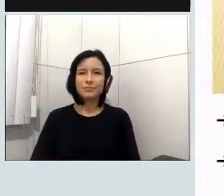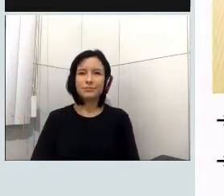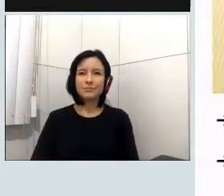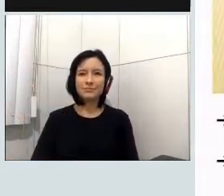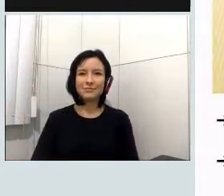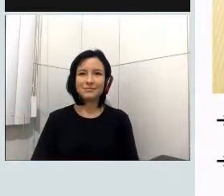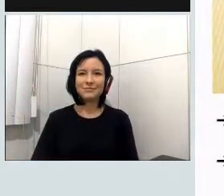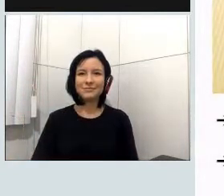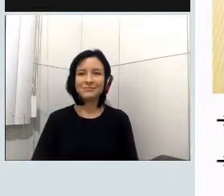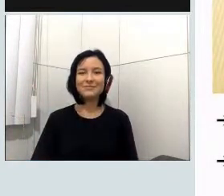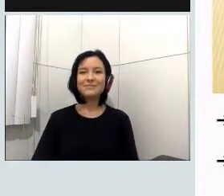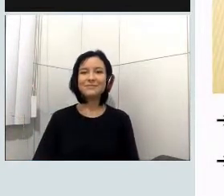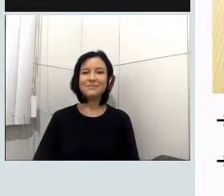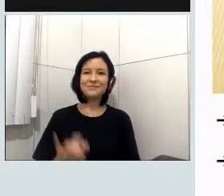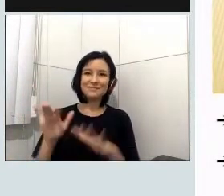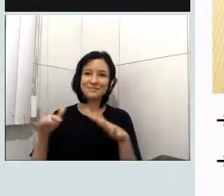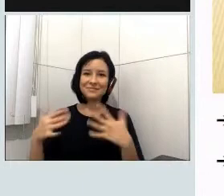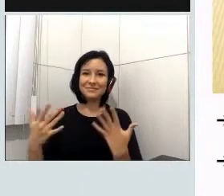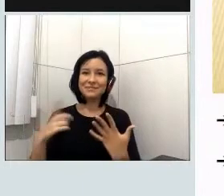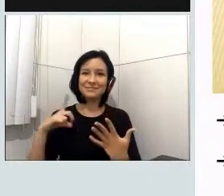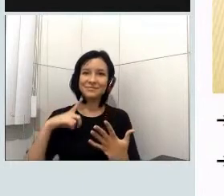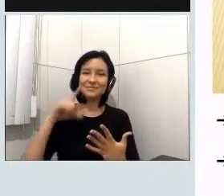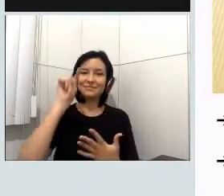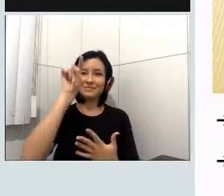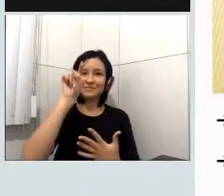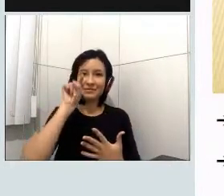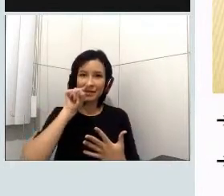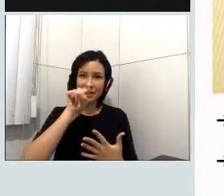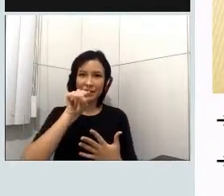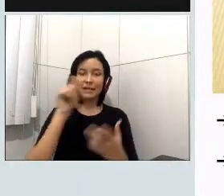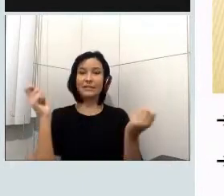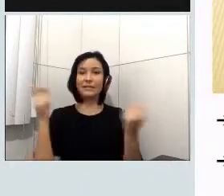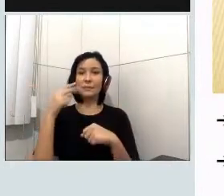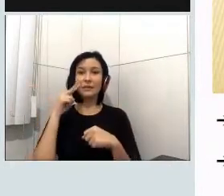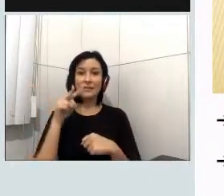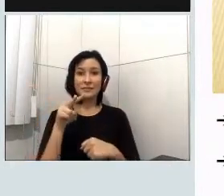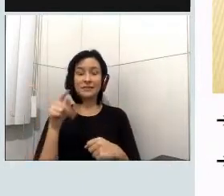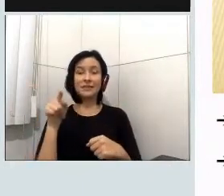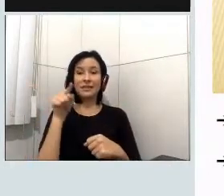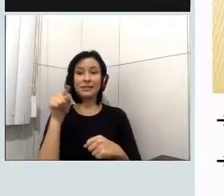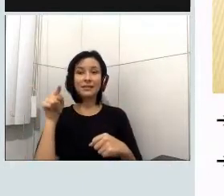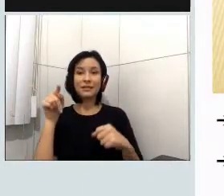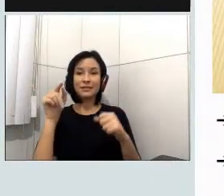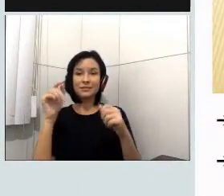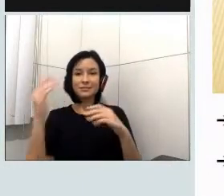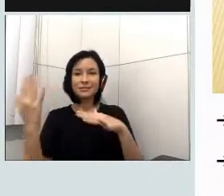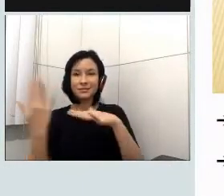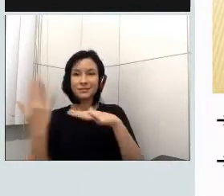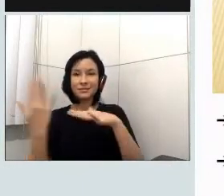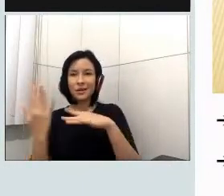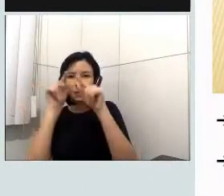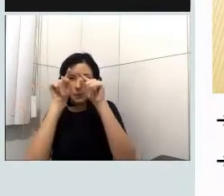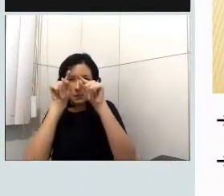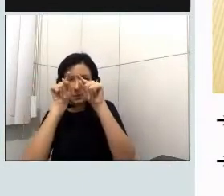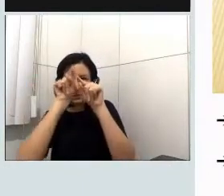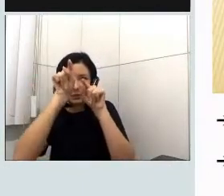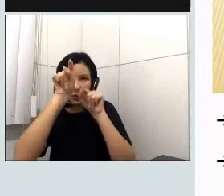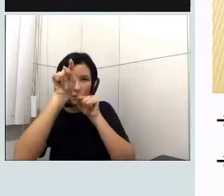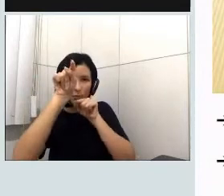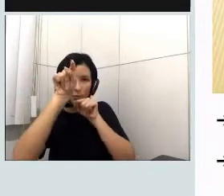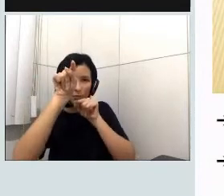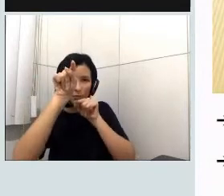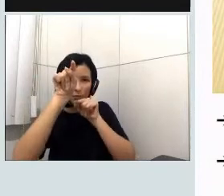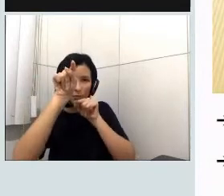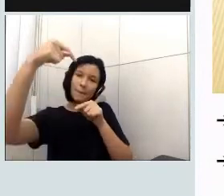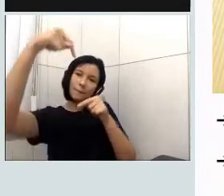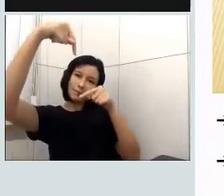apenas alguns pontos eles se interceptam e esses pontos, como é um passando por dentro do outro,